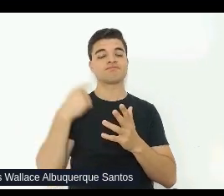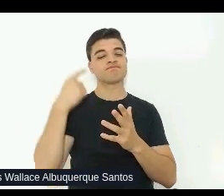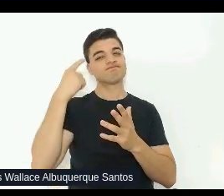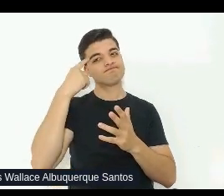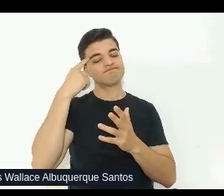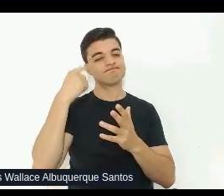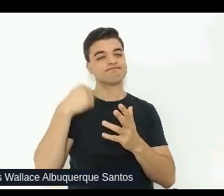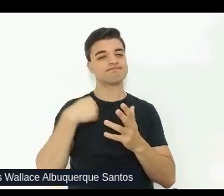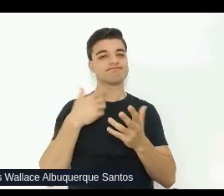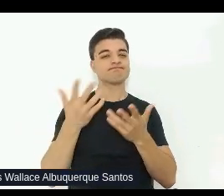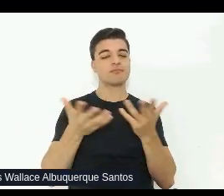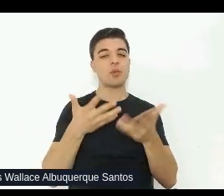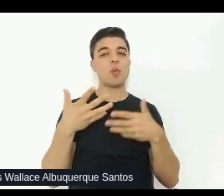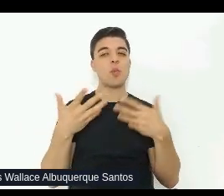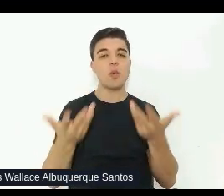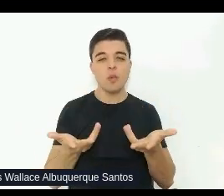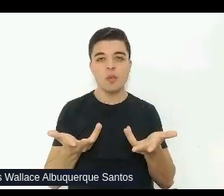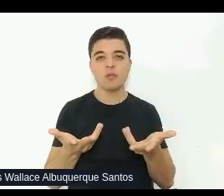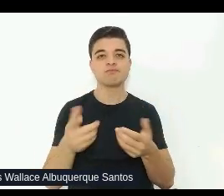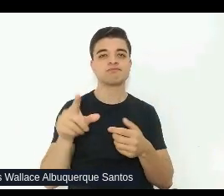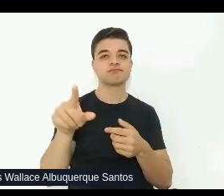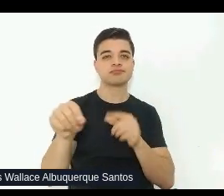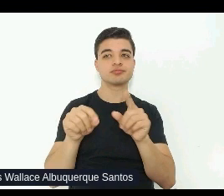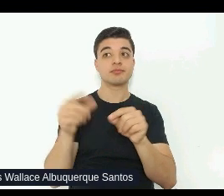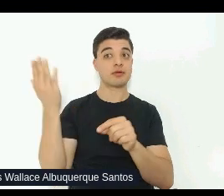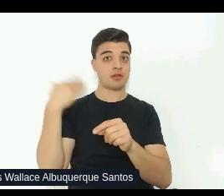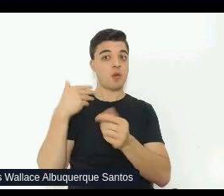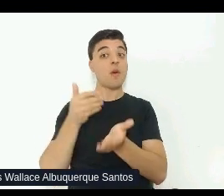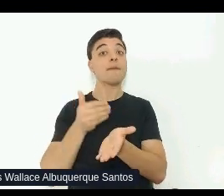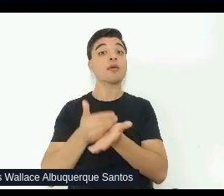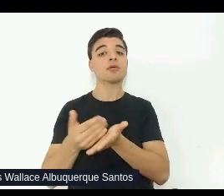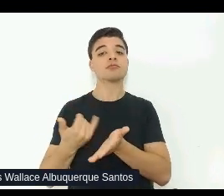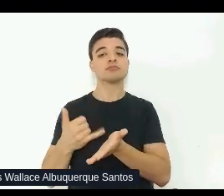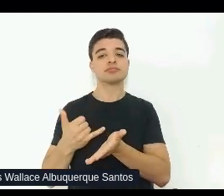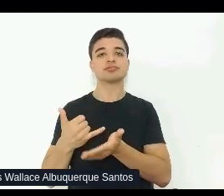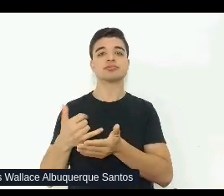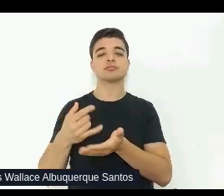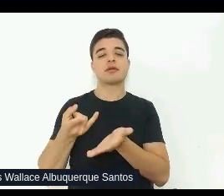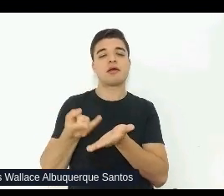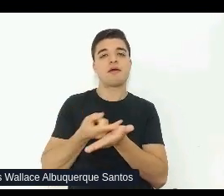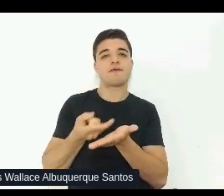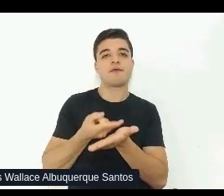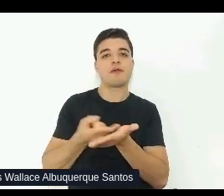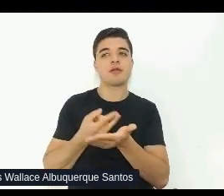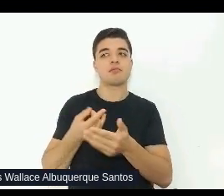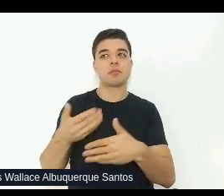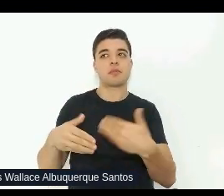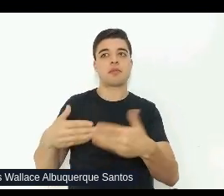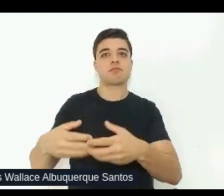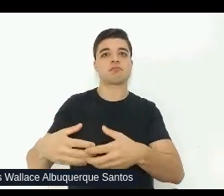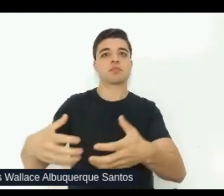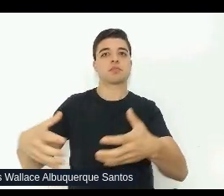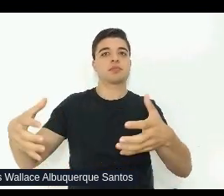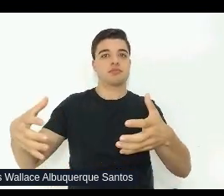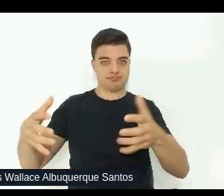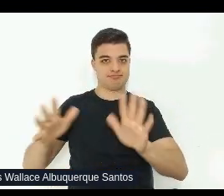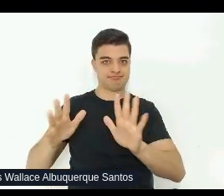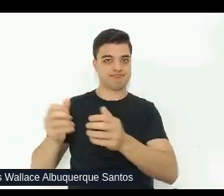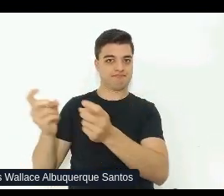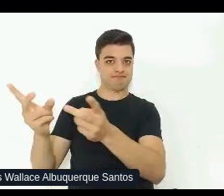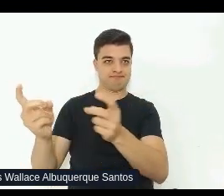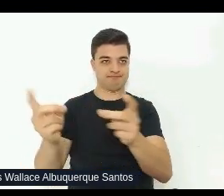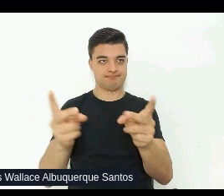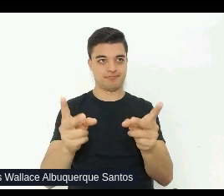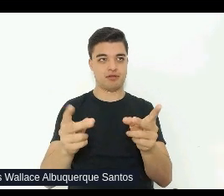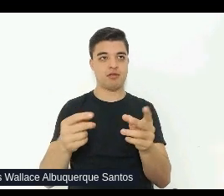que estava surgindo ali o boom do celular, ali do iPhone, né? Então eu procurei uma coisa mais específica. Então